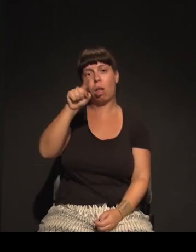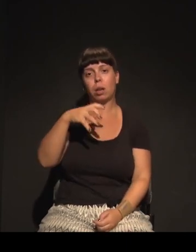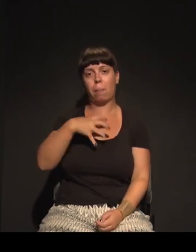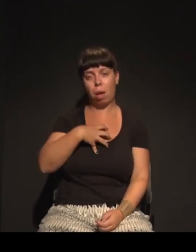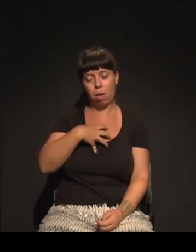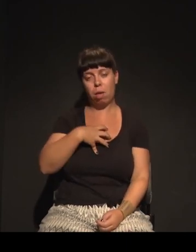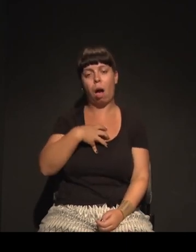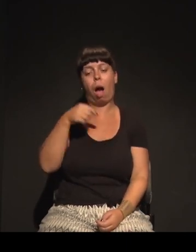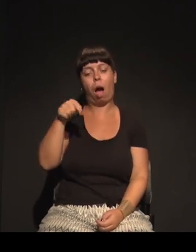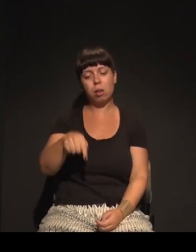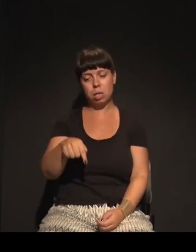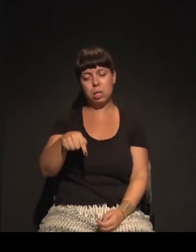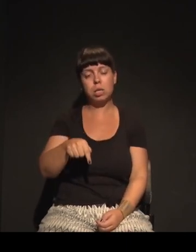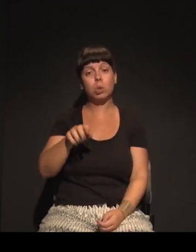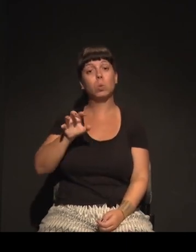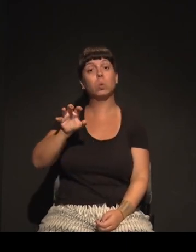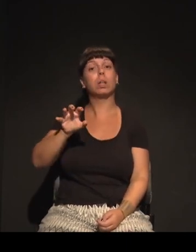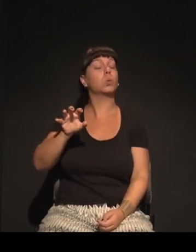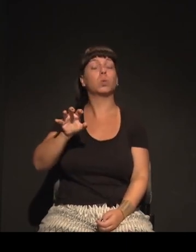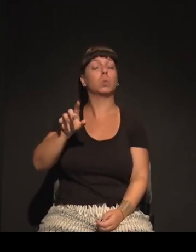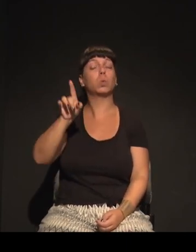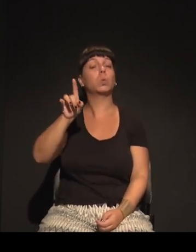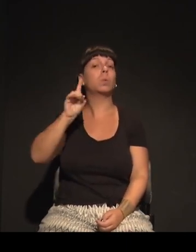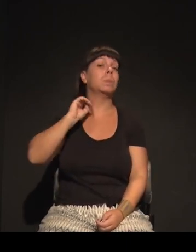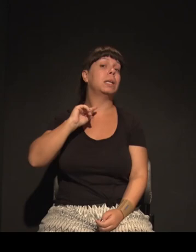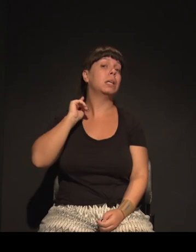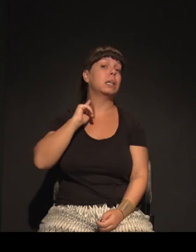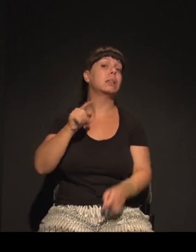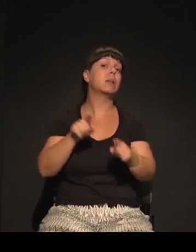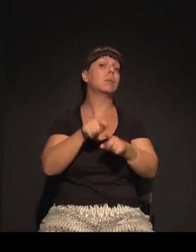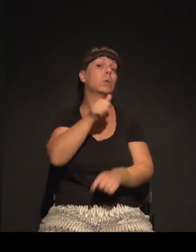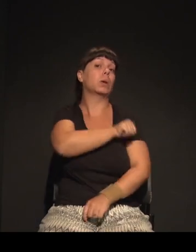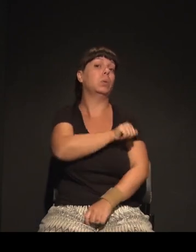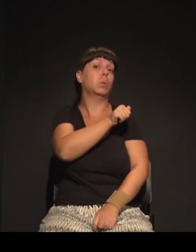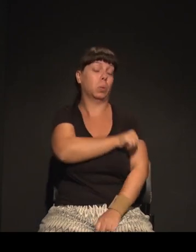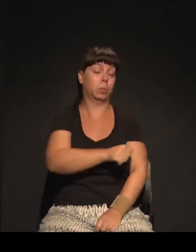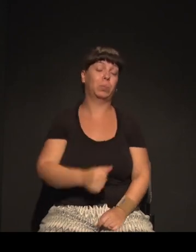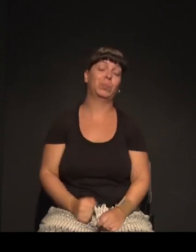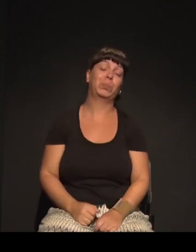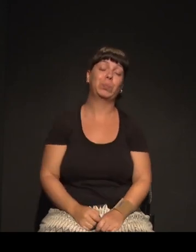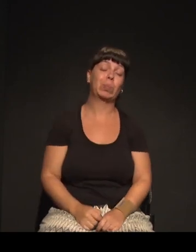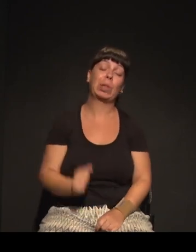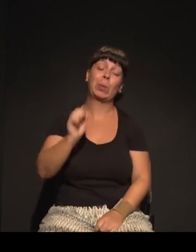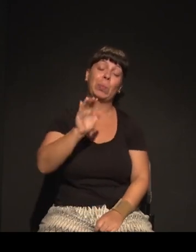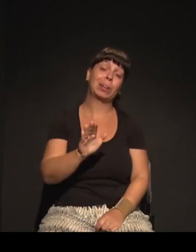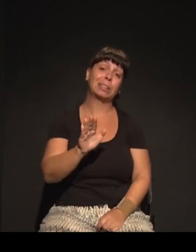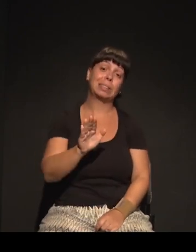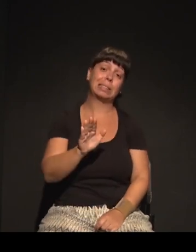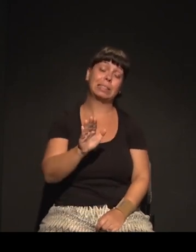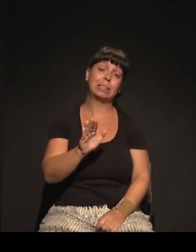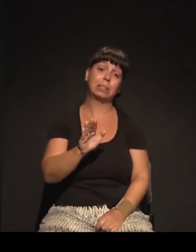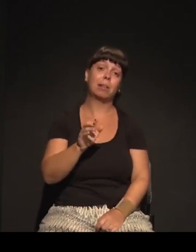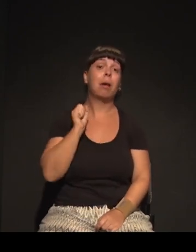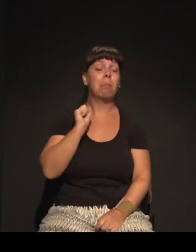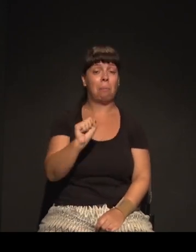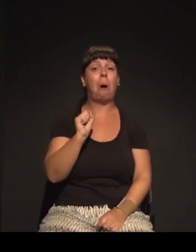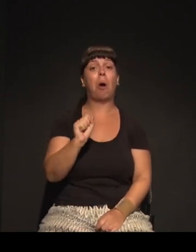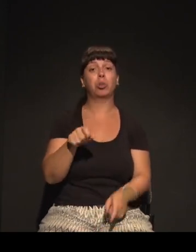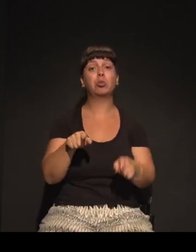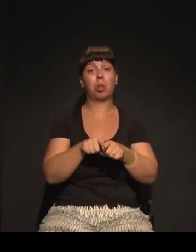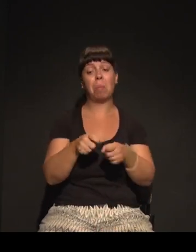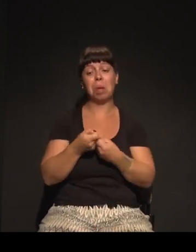aqui não tem no estado de minas gerais e também tem no rio de janeiro mas assim a gente a gente pode passar também